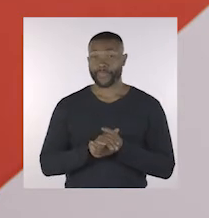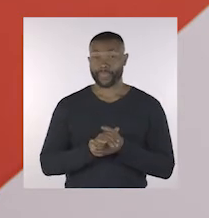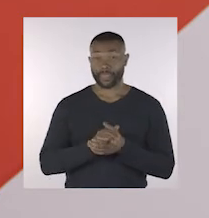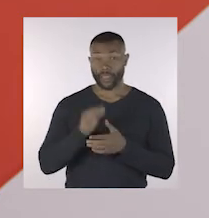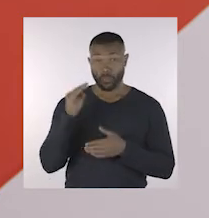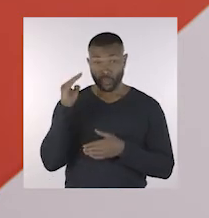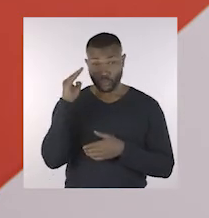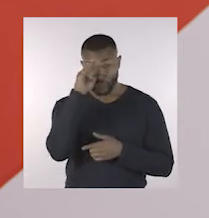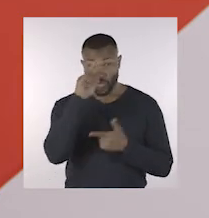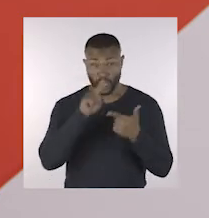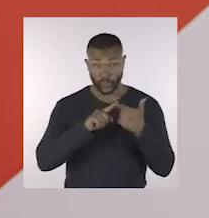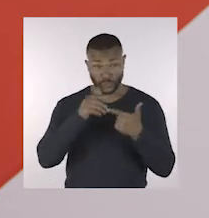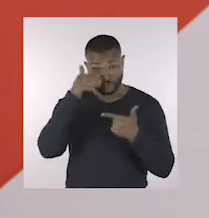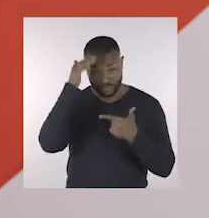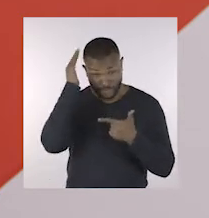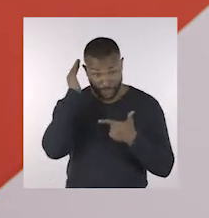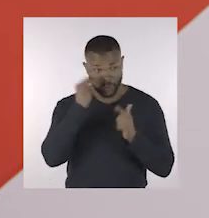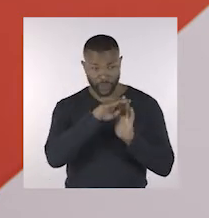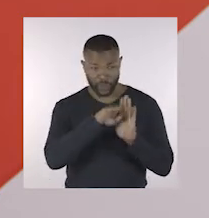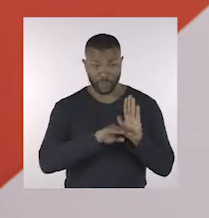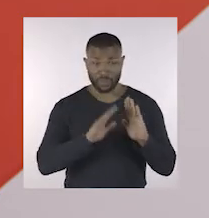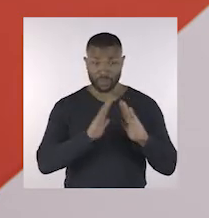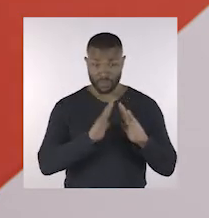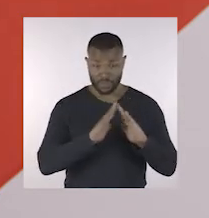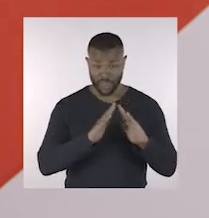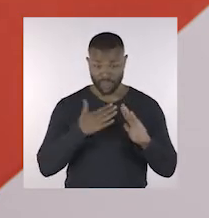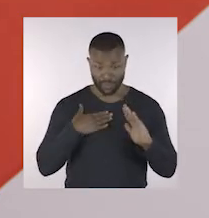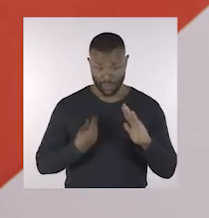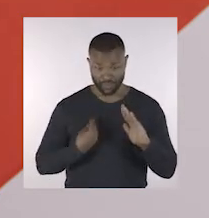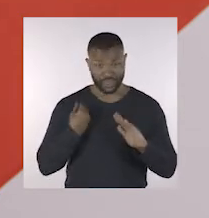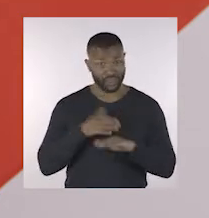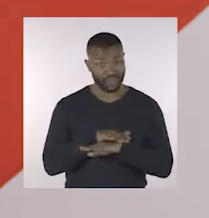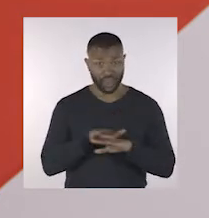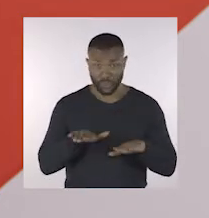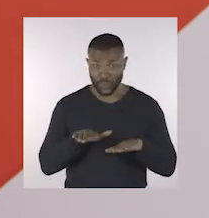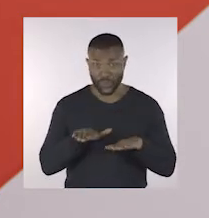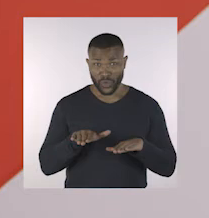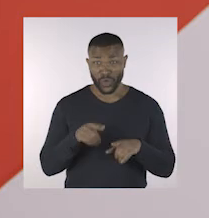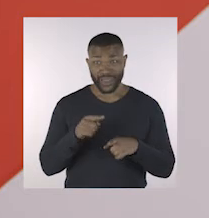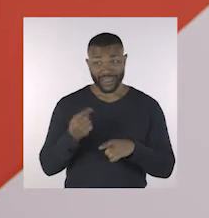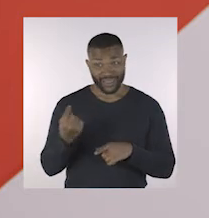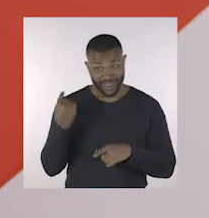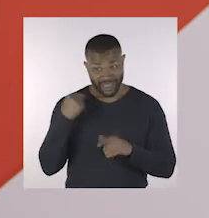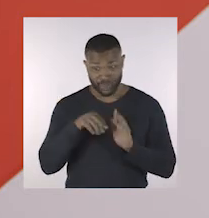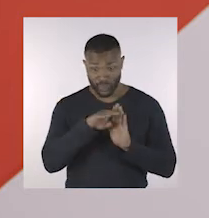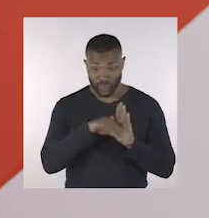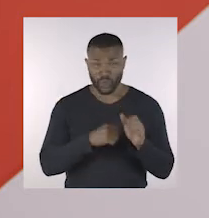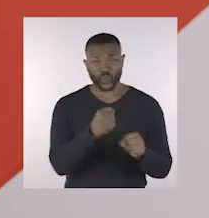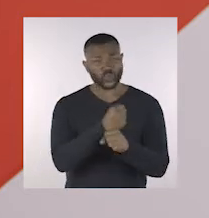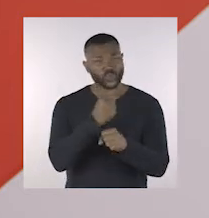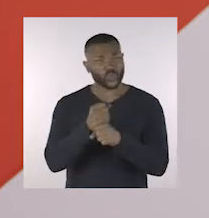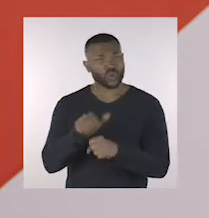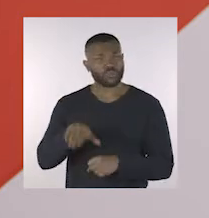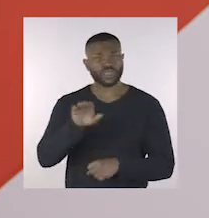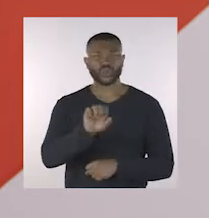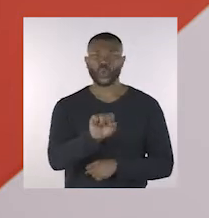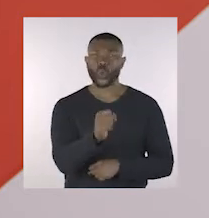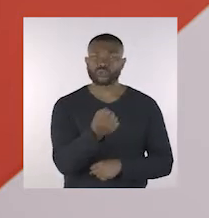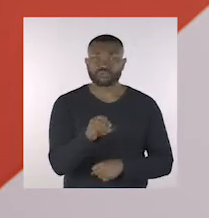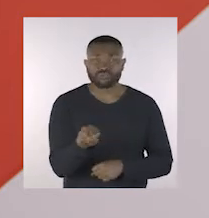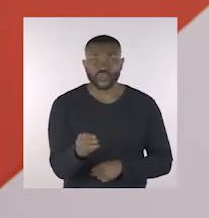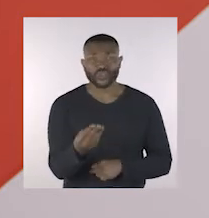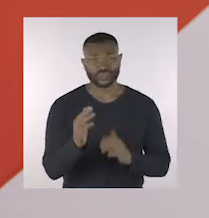bolsonaro o tempo e bolsonaro acabaram com programa Minha Casa Minha Vida que foi um programa que mais construiu casas populares no Brasil